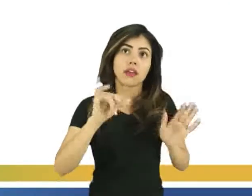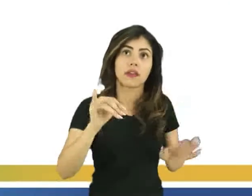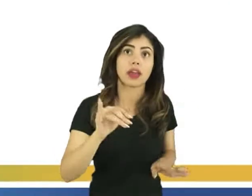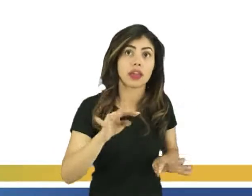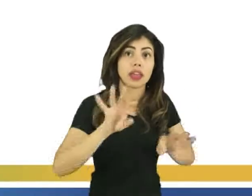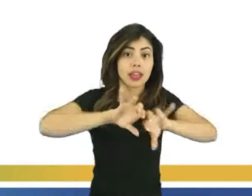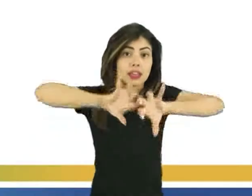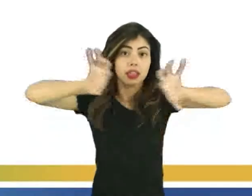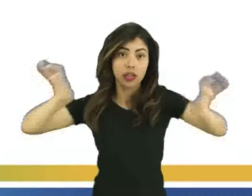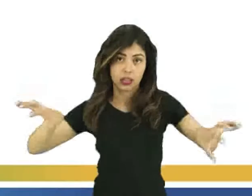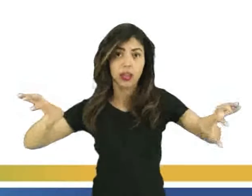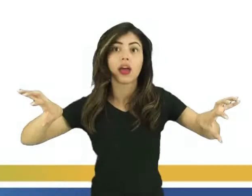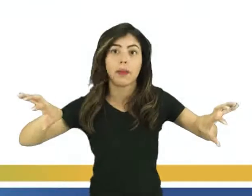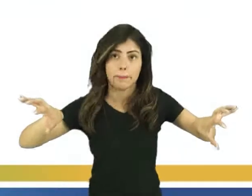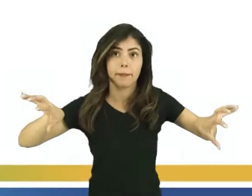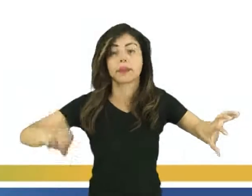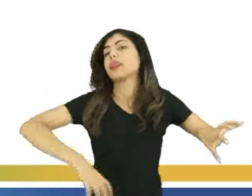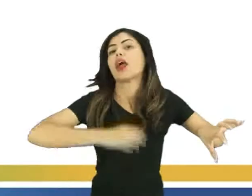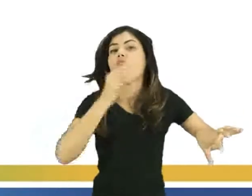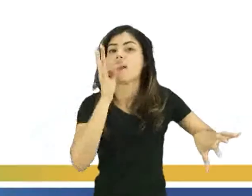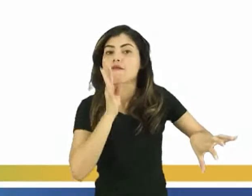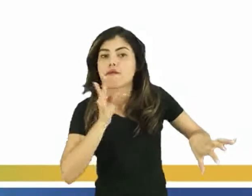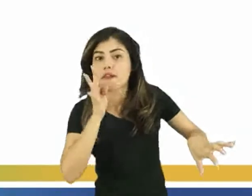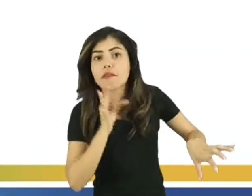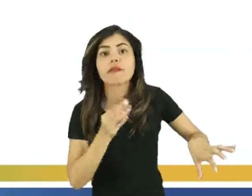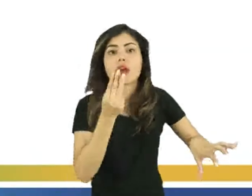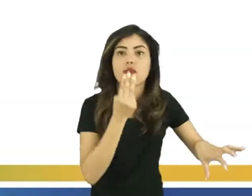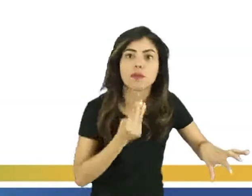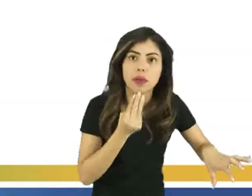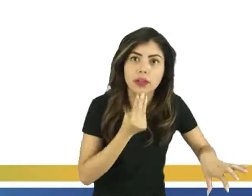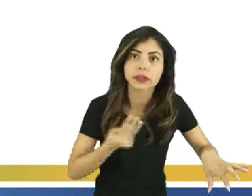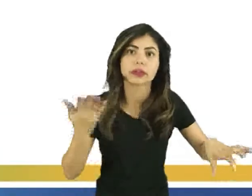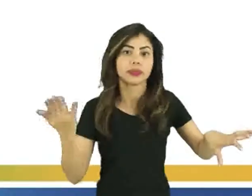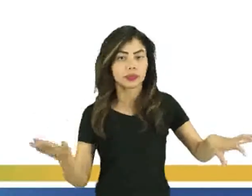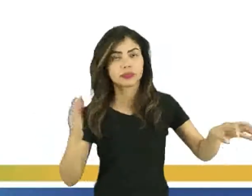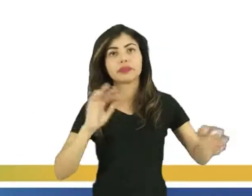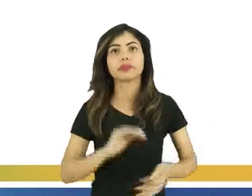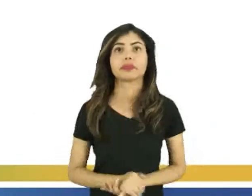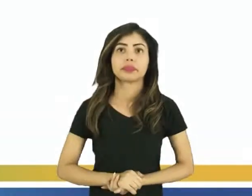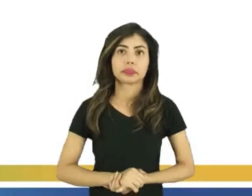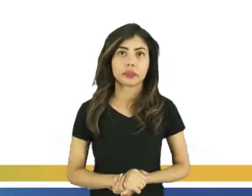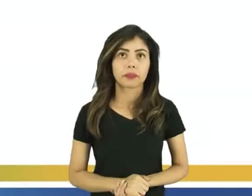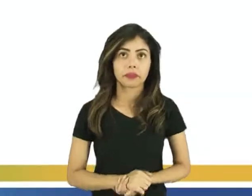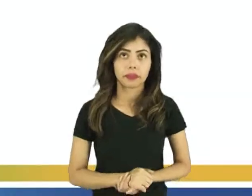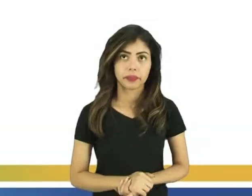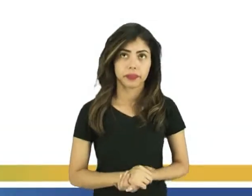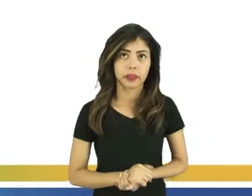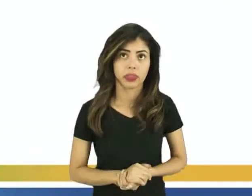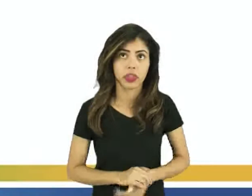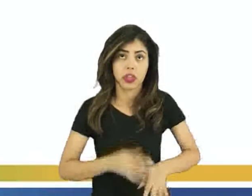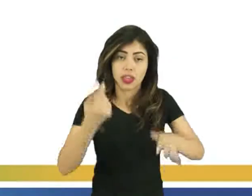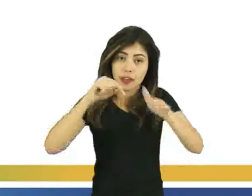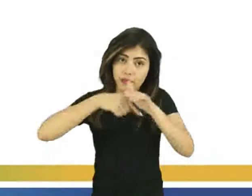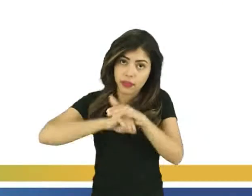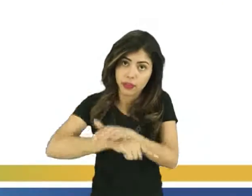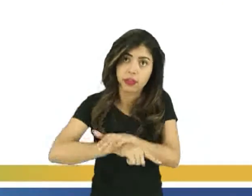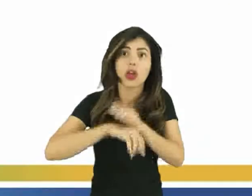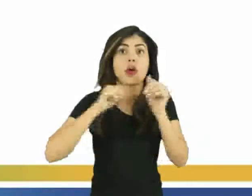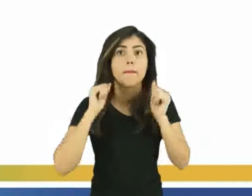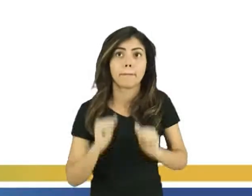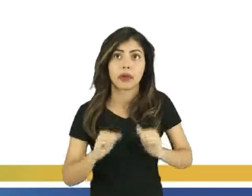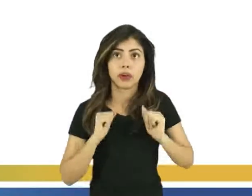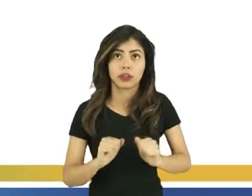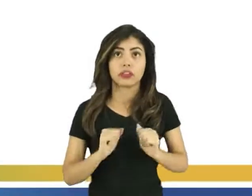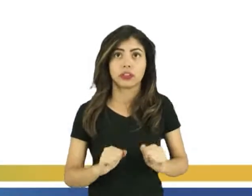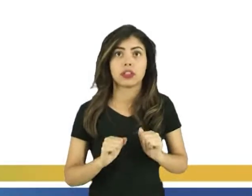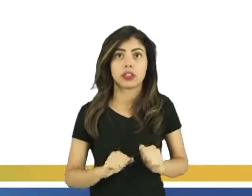sexos separados, indivíduo ali com gameta masculino e indivíduo com os gametas femininos. E a fecundação, ela pode